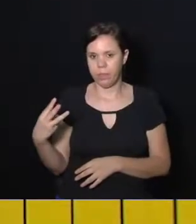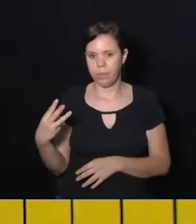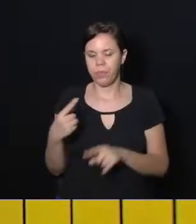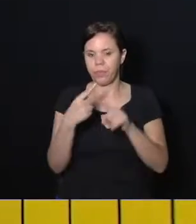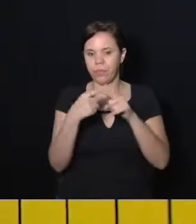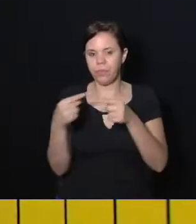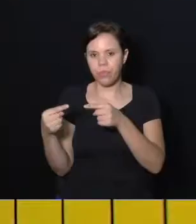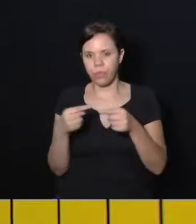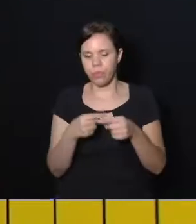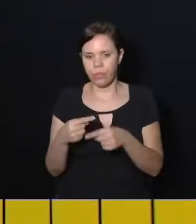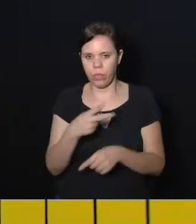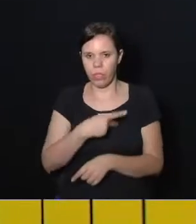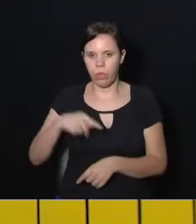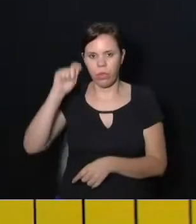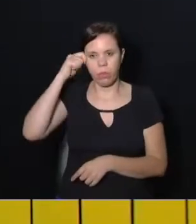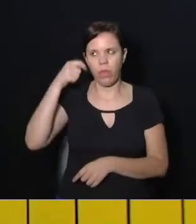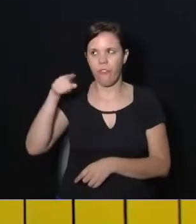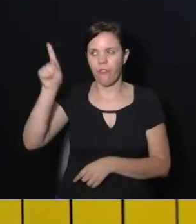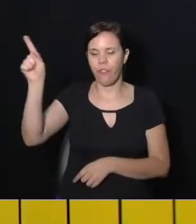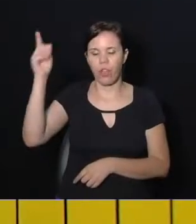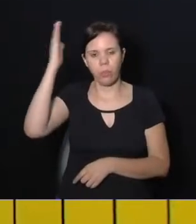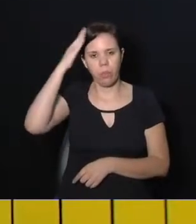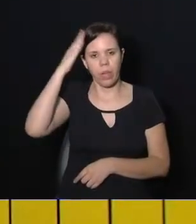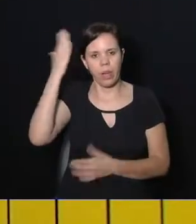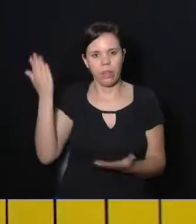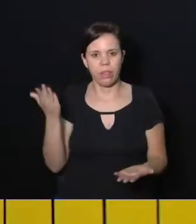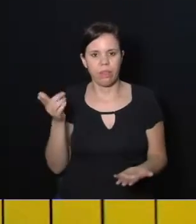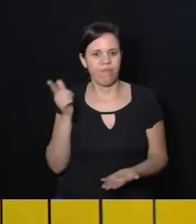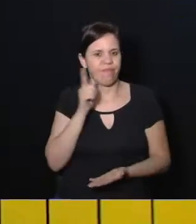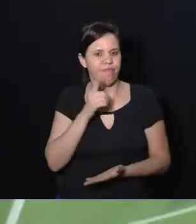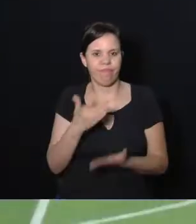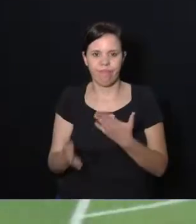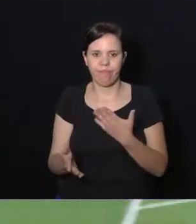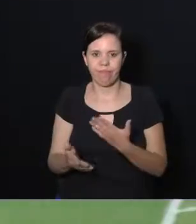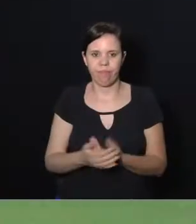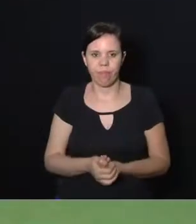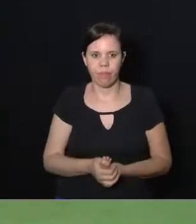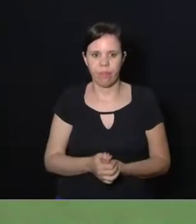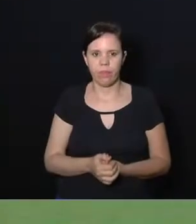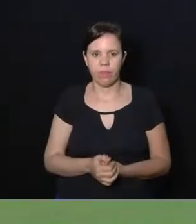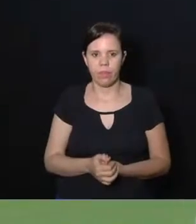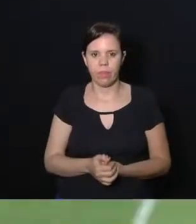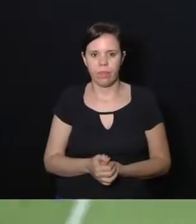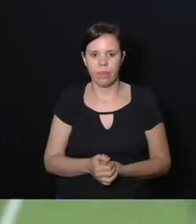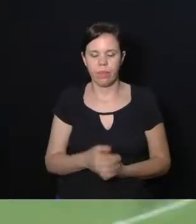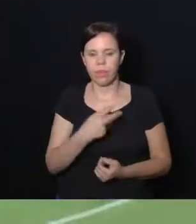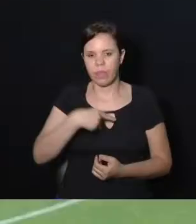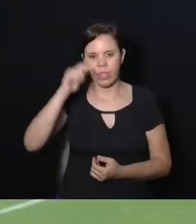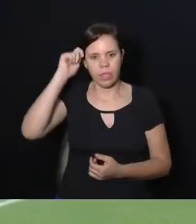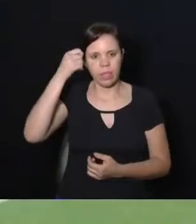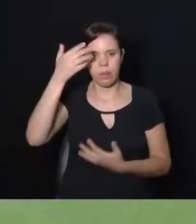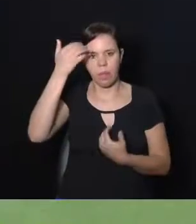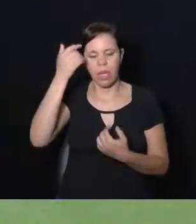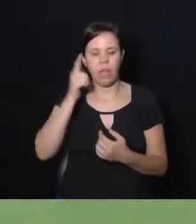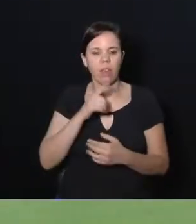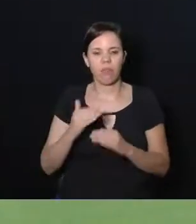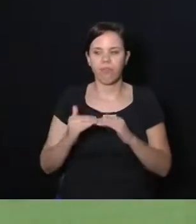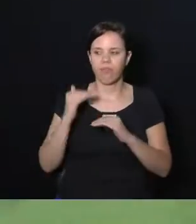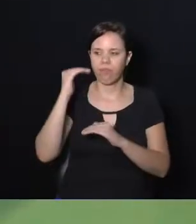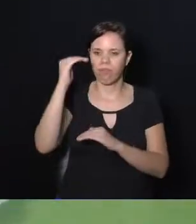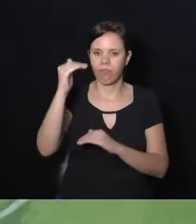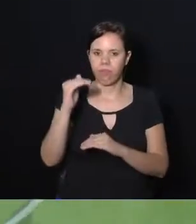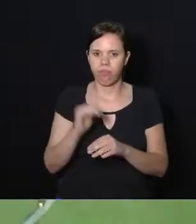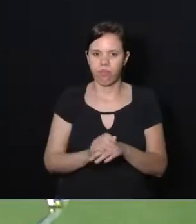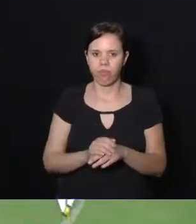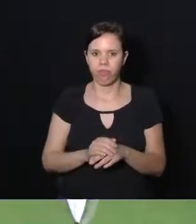Ponte Preta foi até Ponta Grossa, no Paraná, e não se deu bem. A macaca até saiu na frente. Edilson cruzou